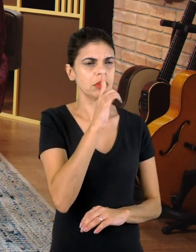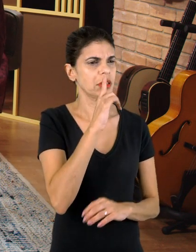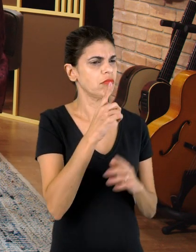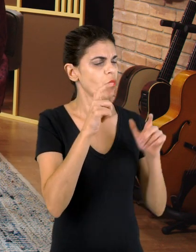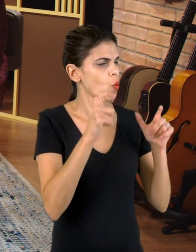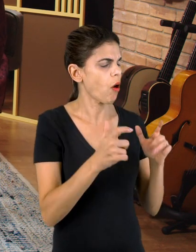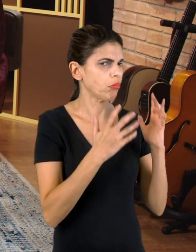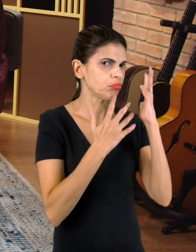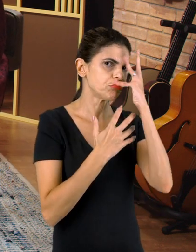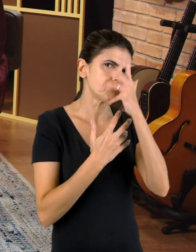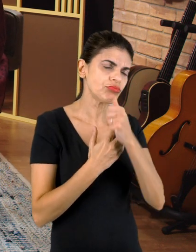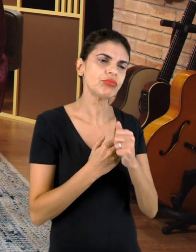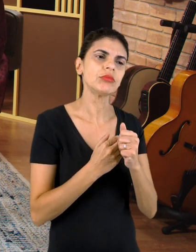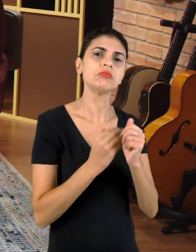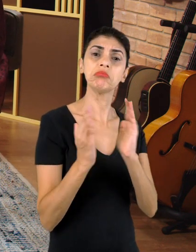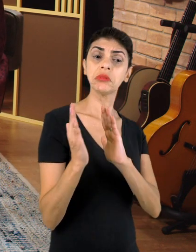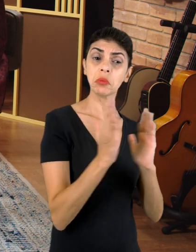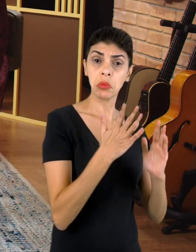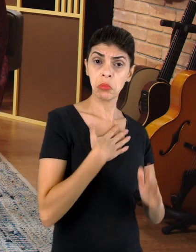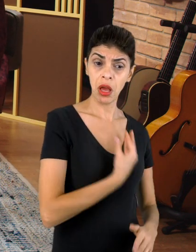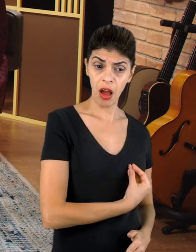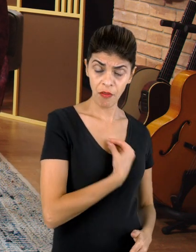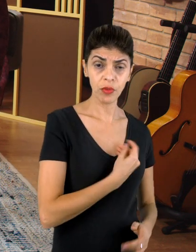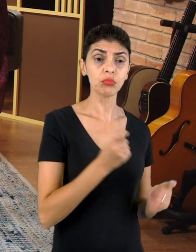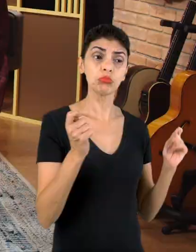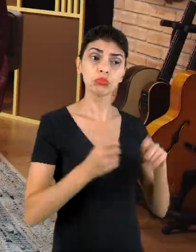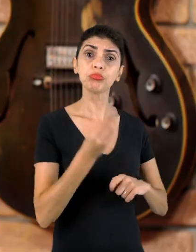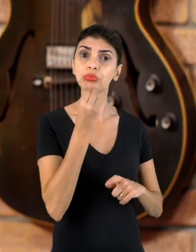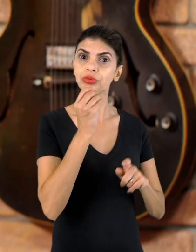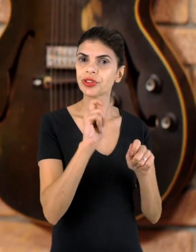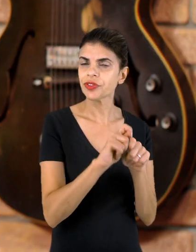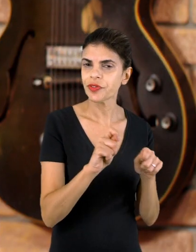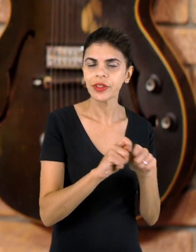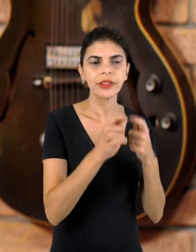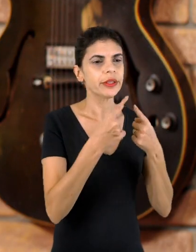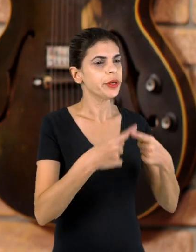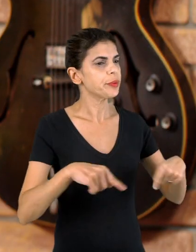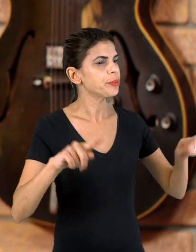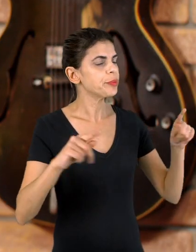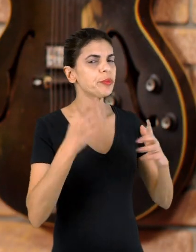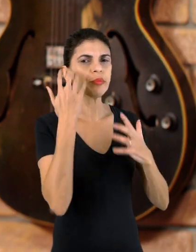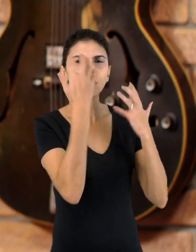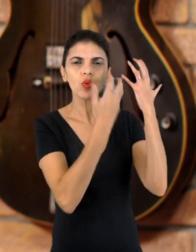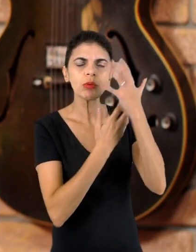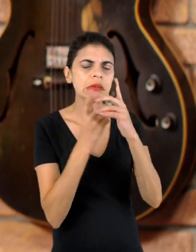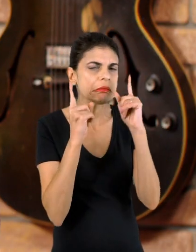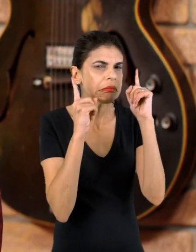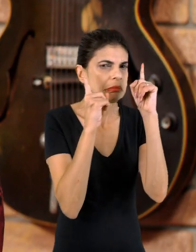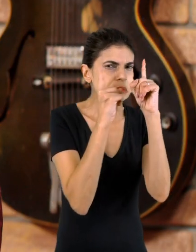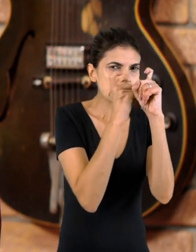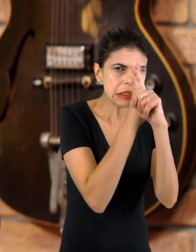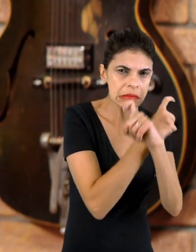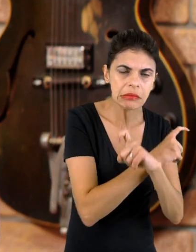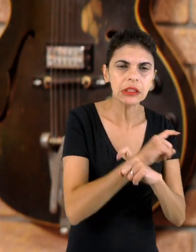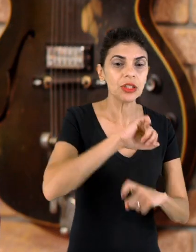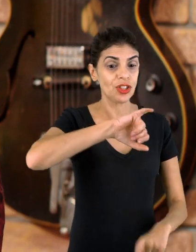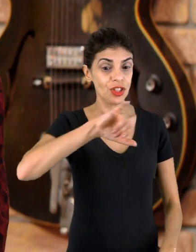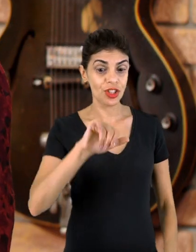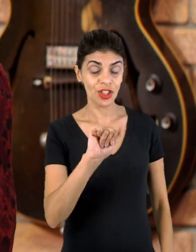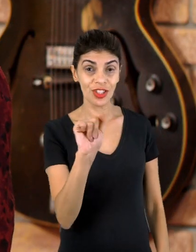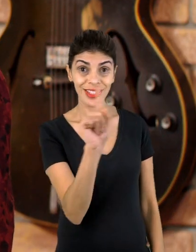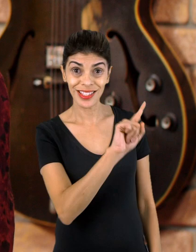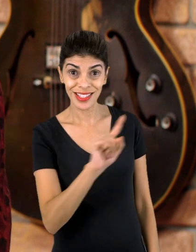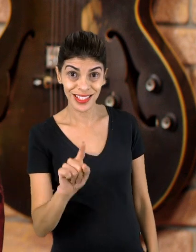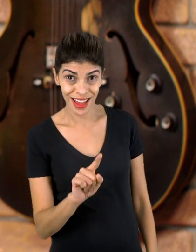bonito. Foi uma das melhores temporadas que eu fiz na minha vida, porque a gente podia fazer... músicas extremamente difíceis, standard jazz, do lado